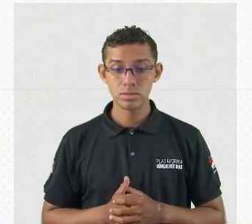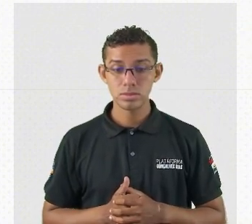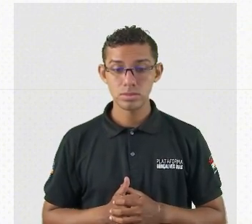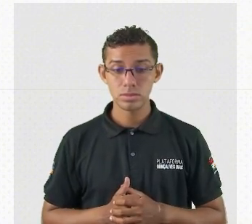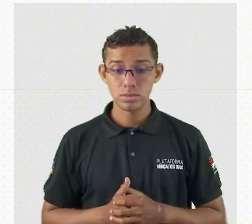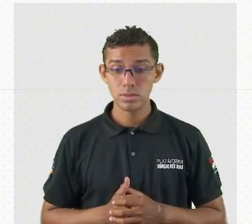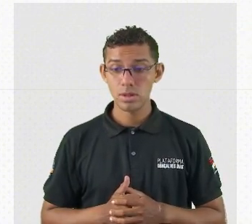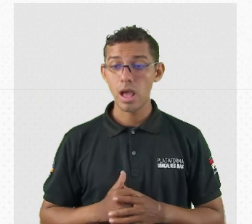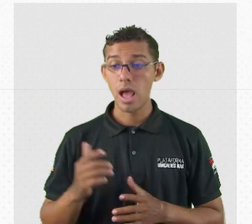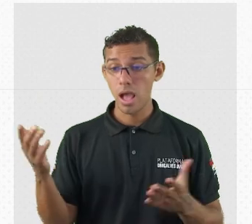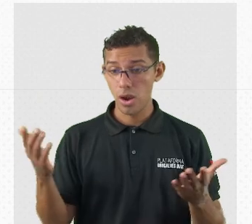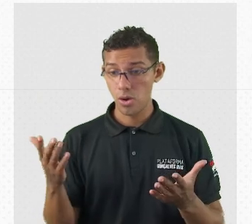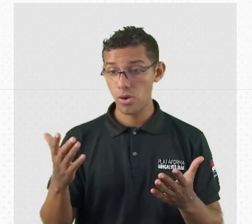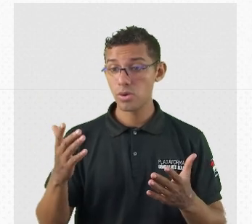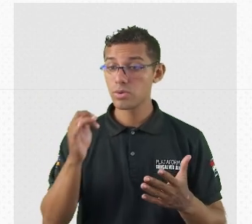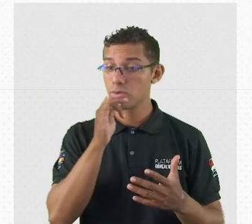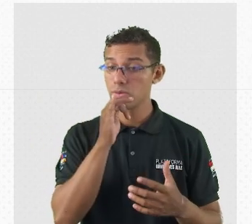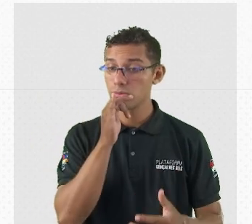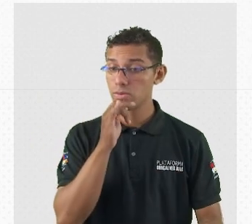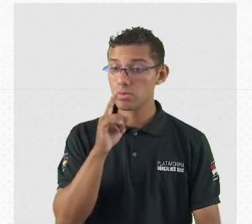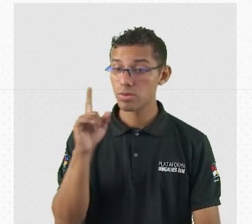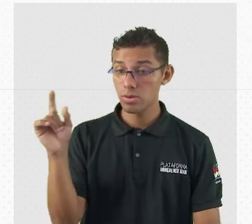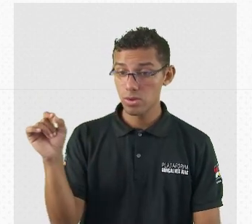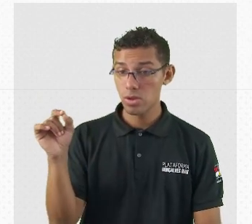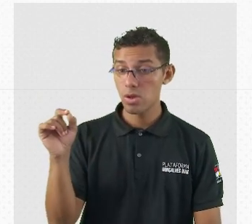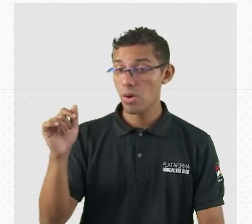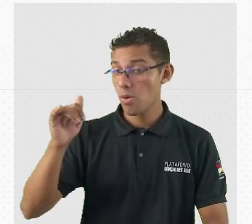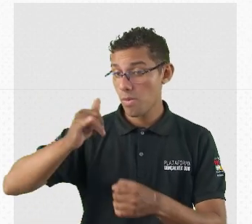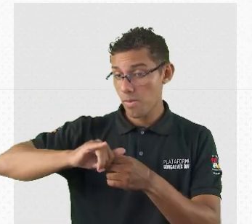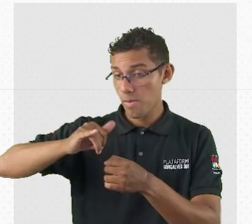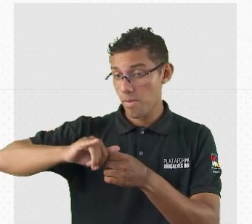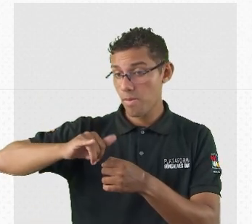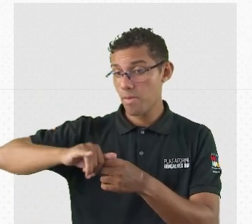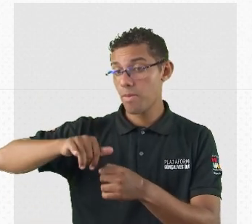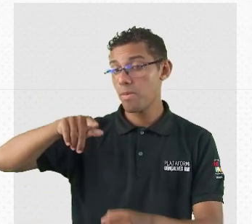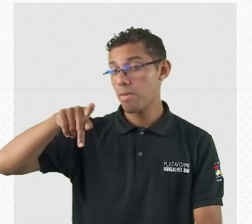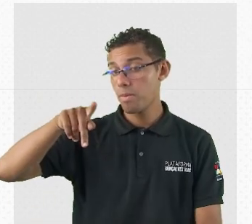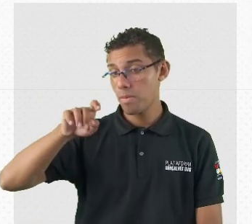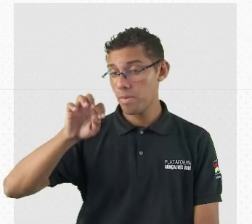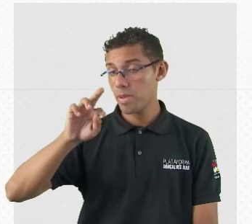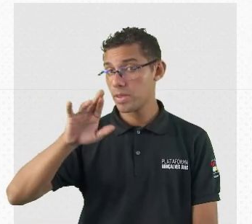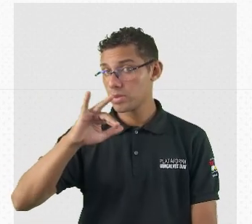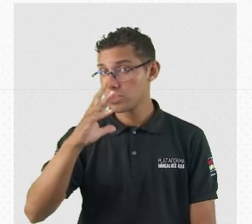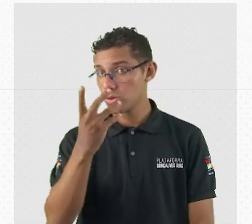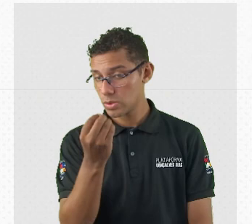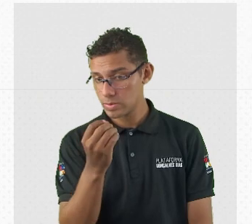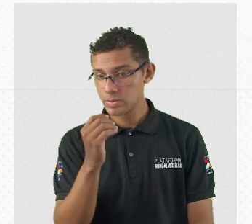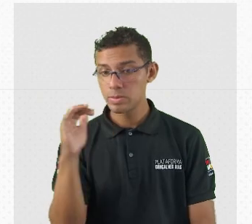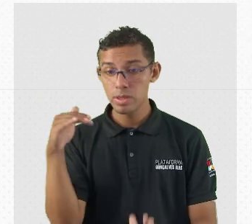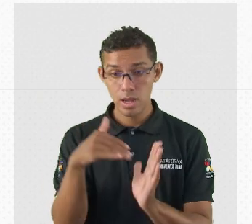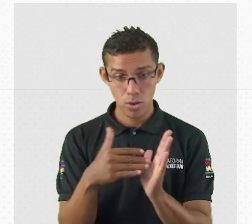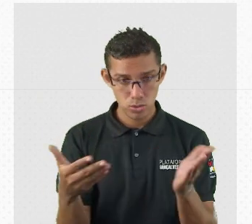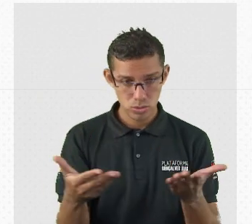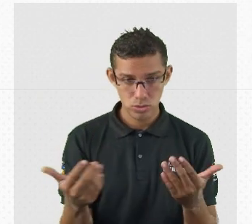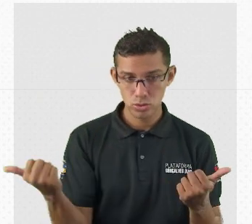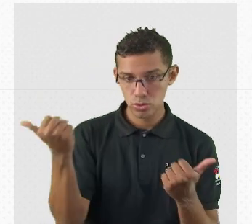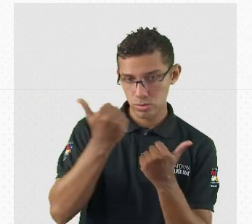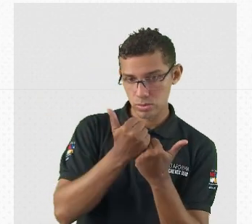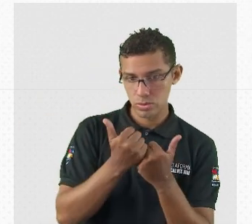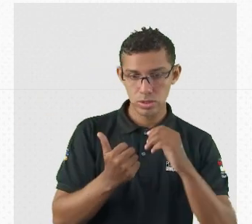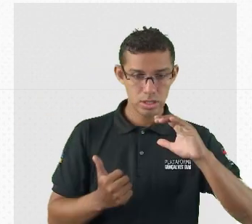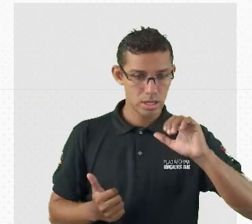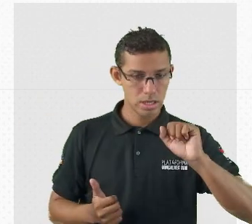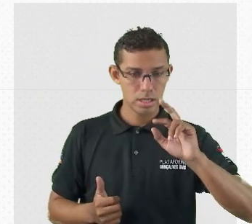petróleo aparece e se torna a principal fonte energética do mundo. Tá? E como até hoje, gente, substitui o carvão mineral,